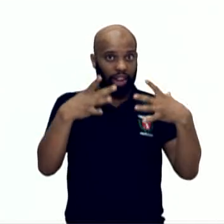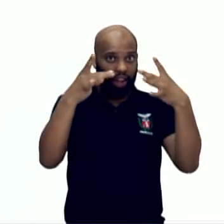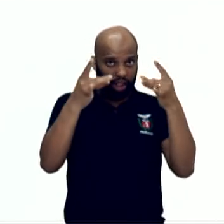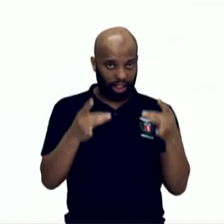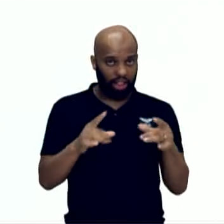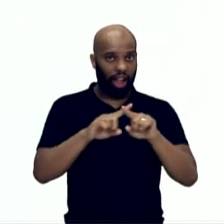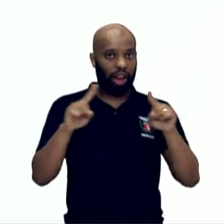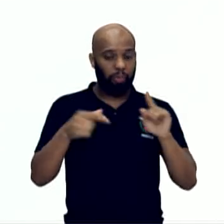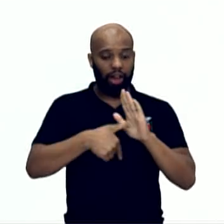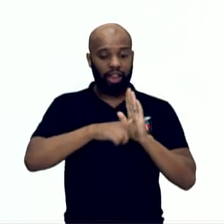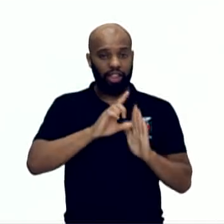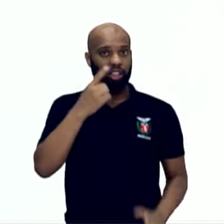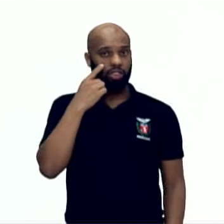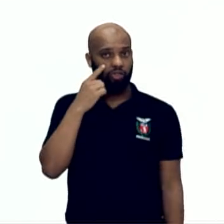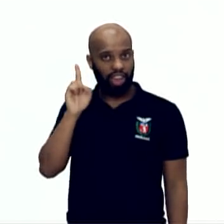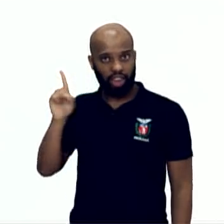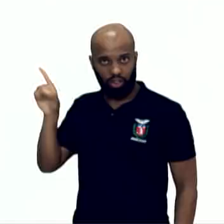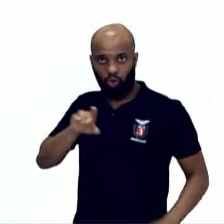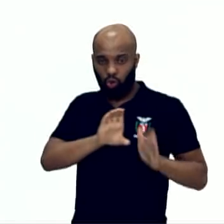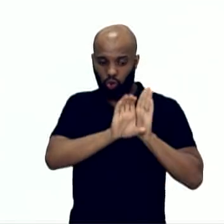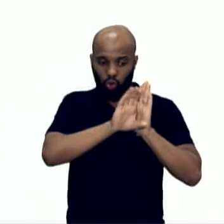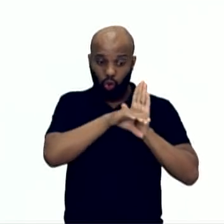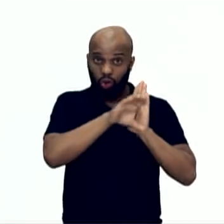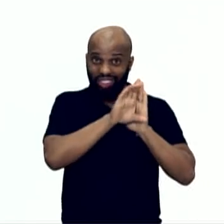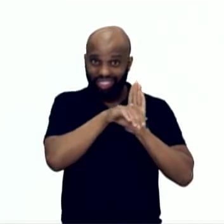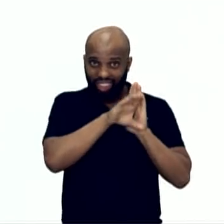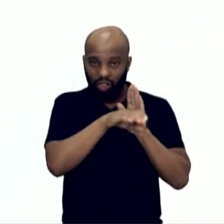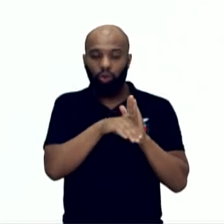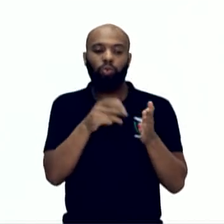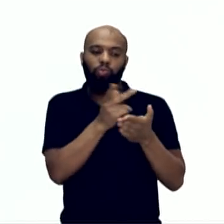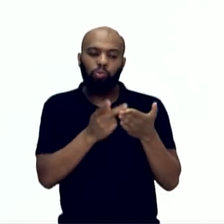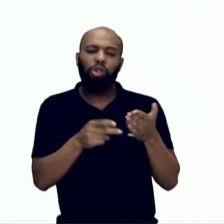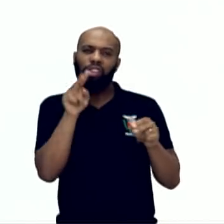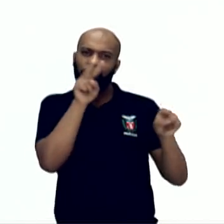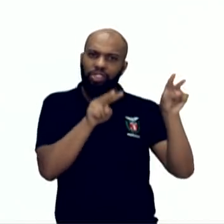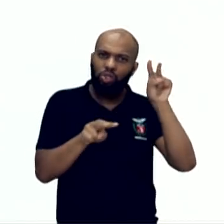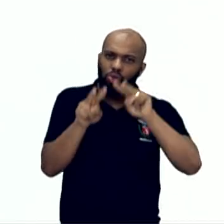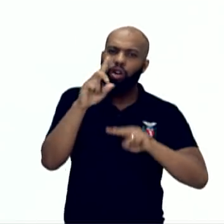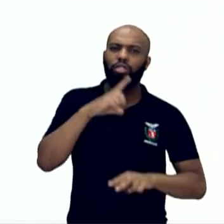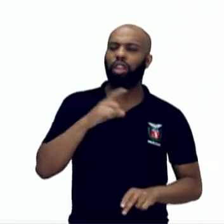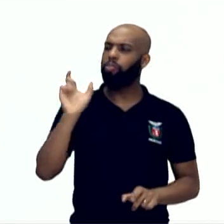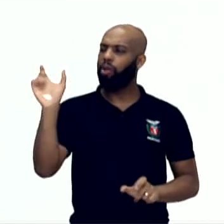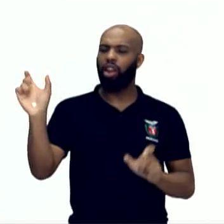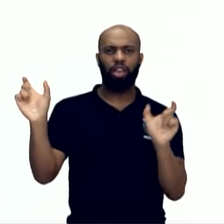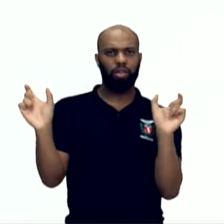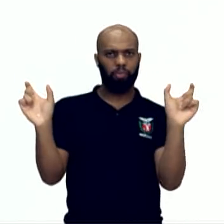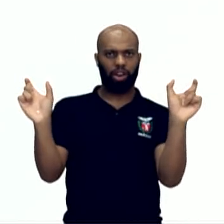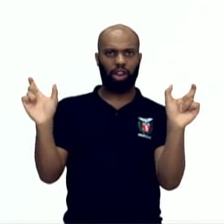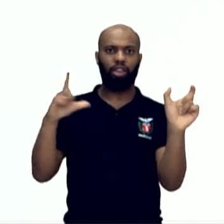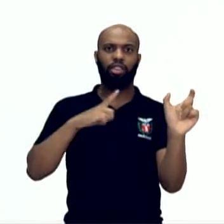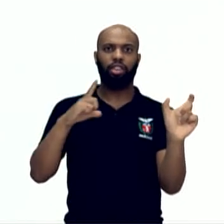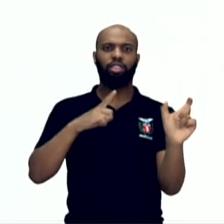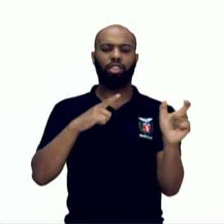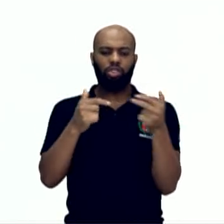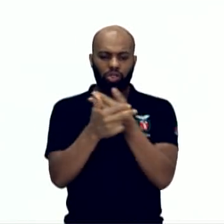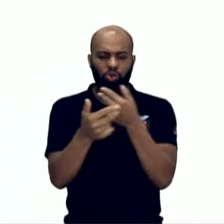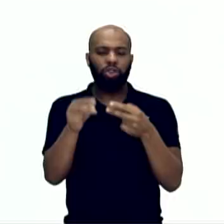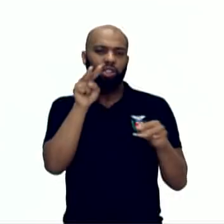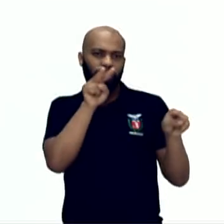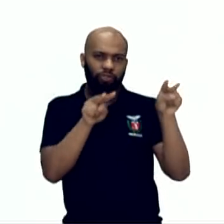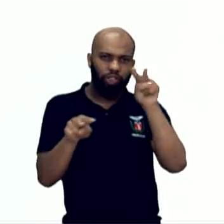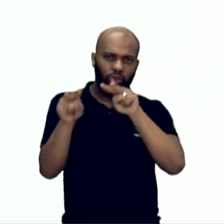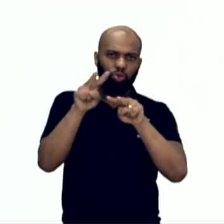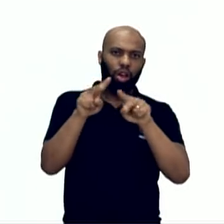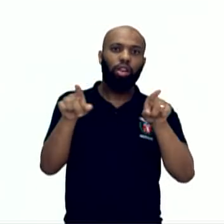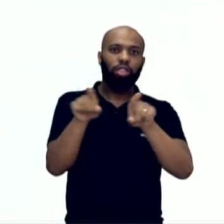poema, mas olhe lá. Um poema visual é um tipo de poema que combina palavras com recursos visuais